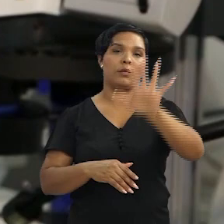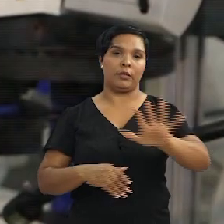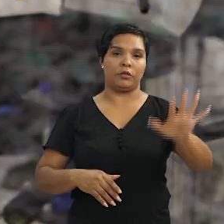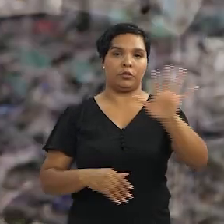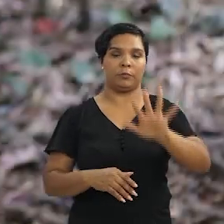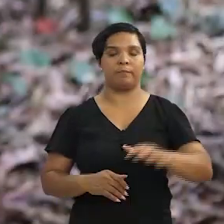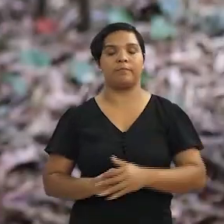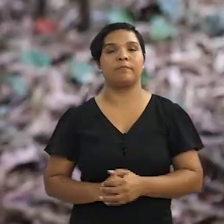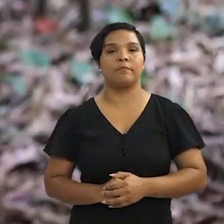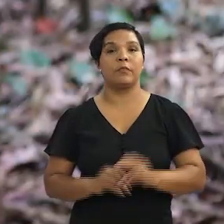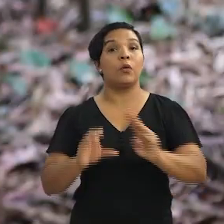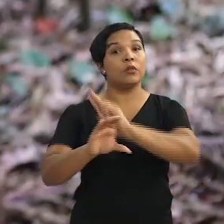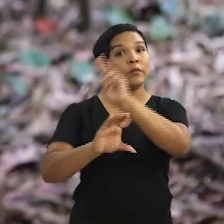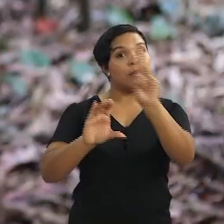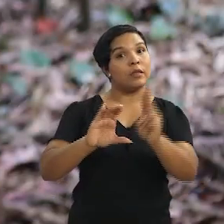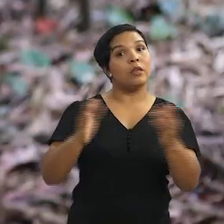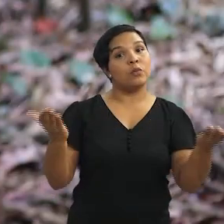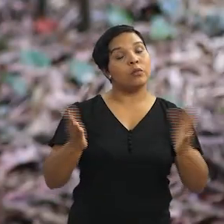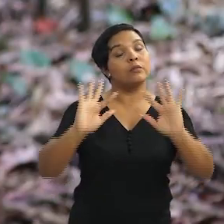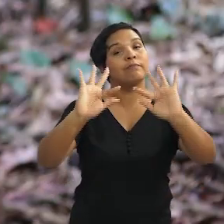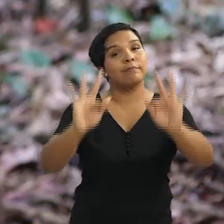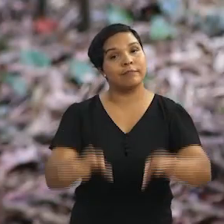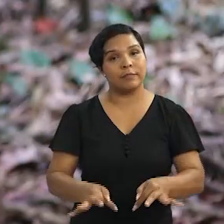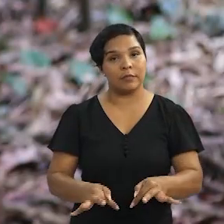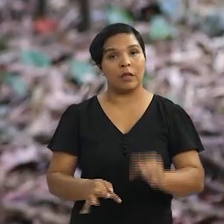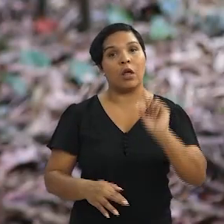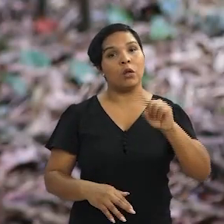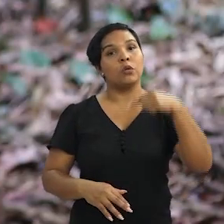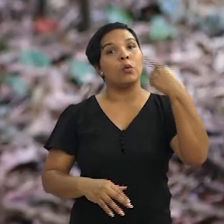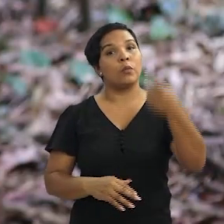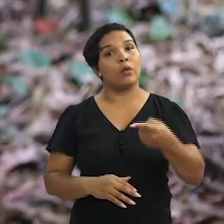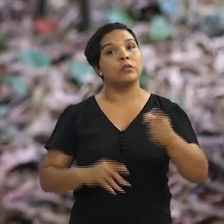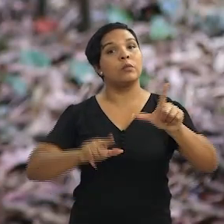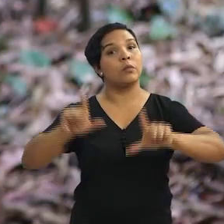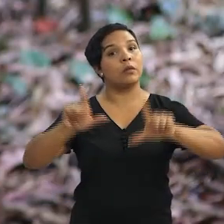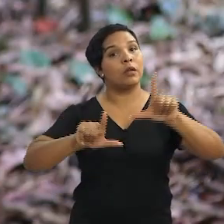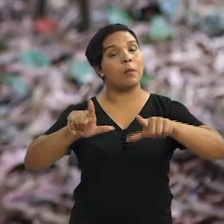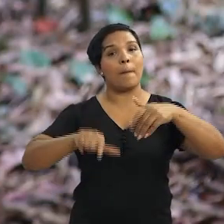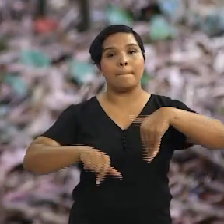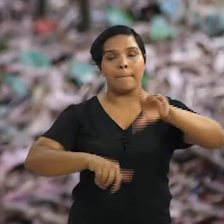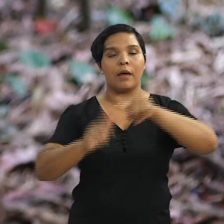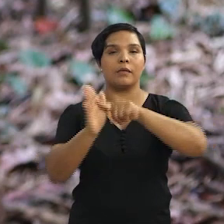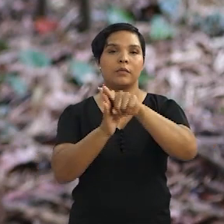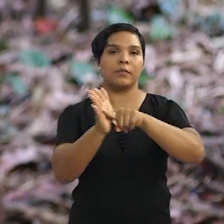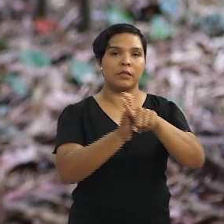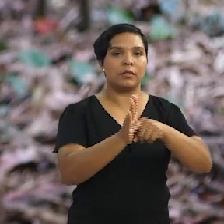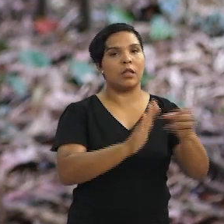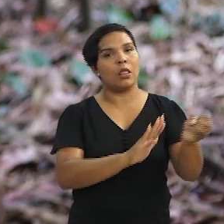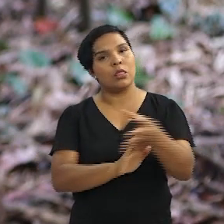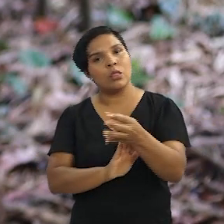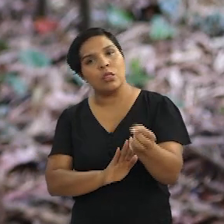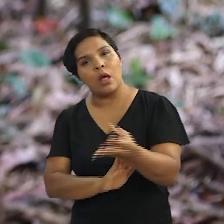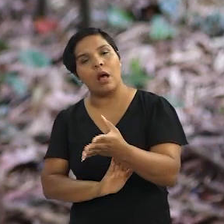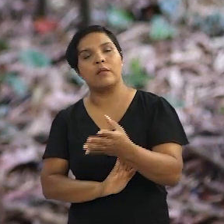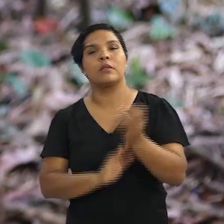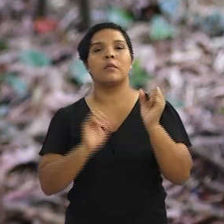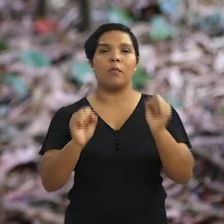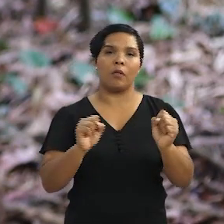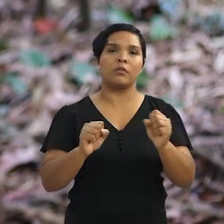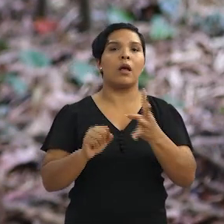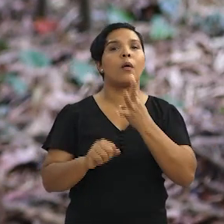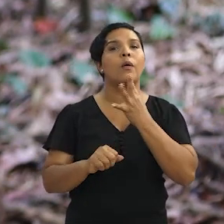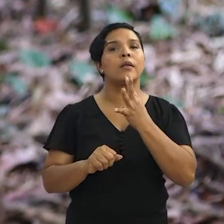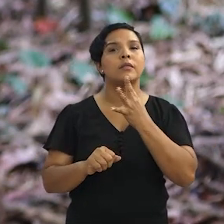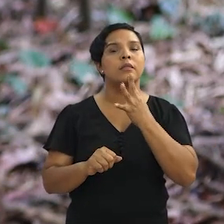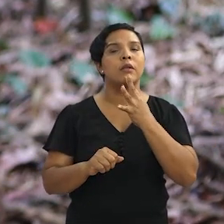Nordeste. O Univerciência de hoje fica por aqui. No próximo programa traremos mais pesquisas inovadoras para